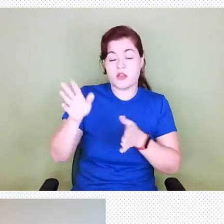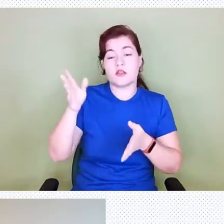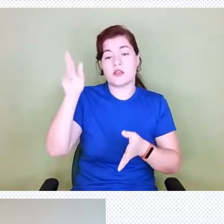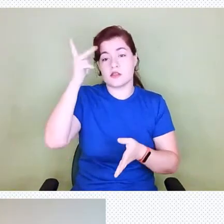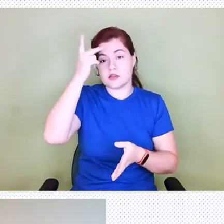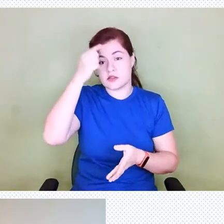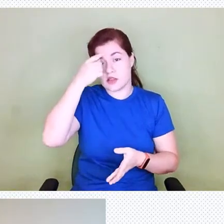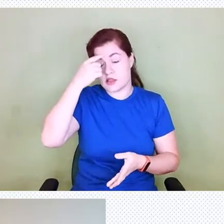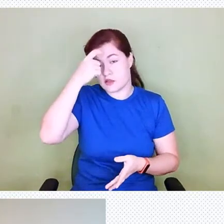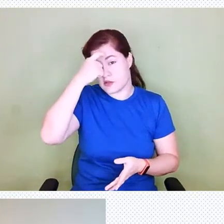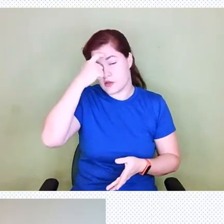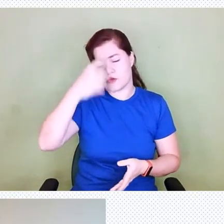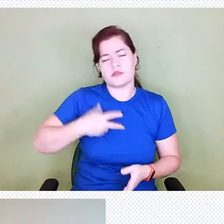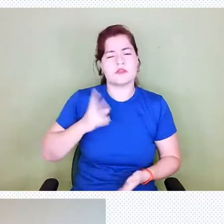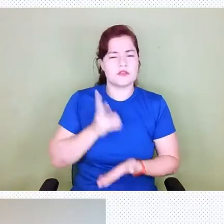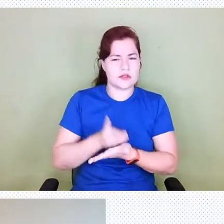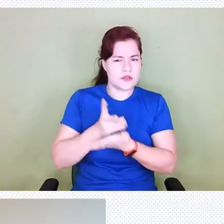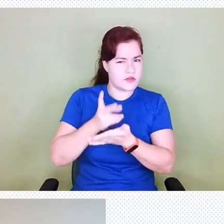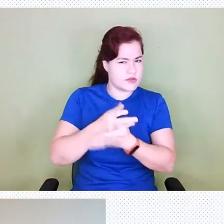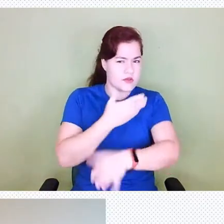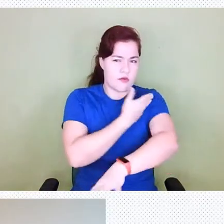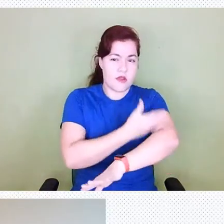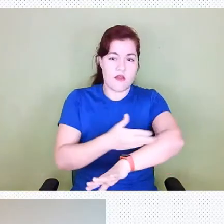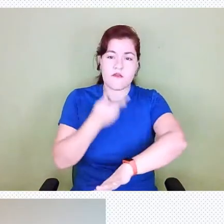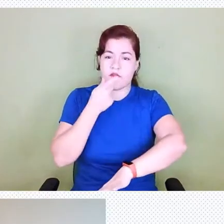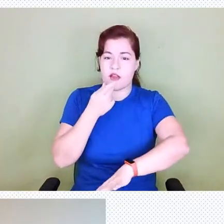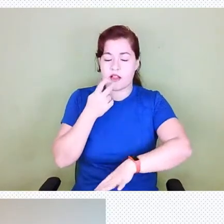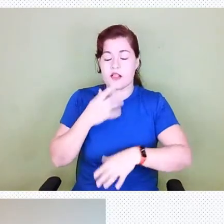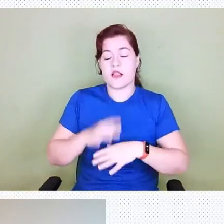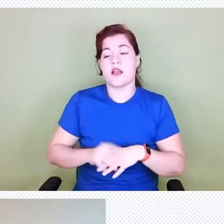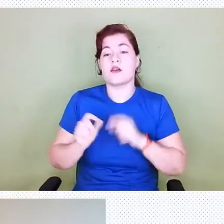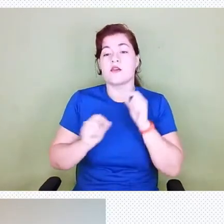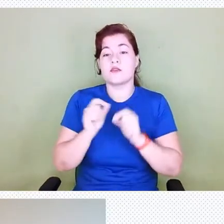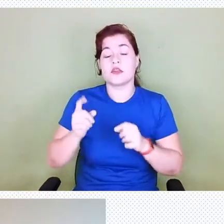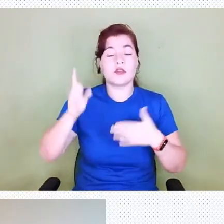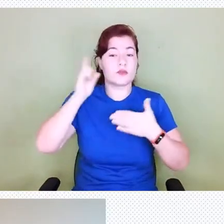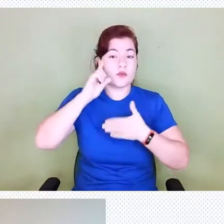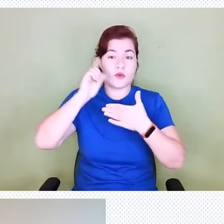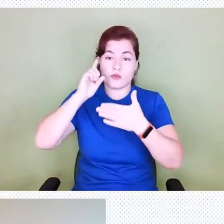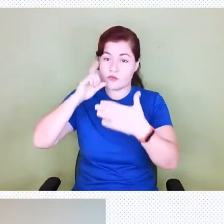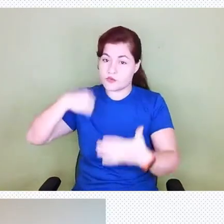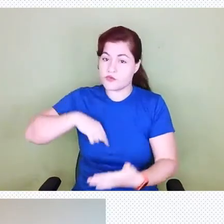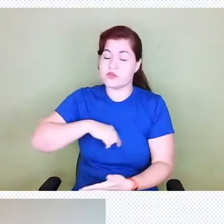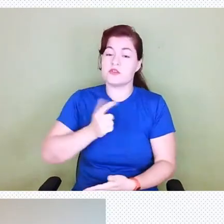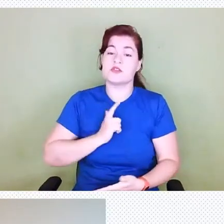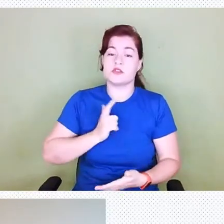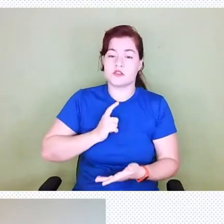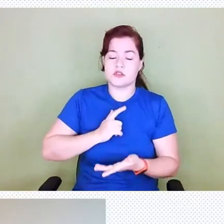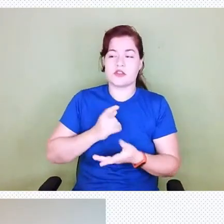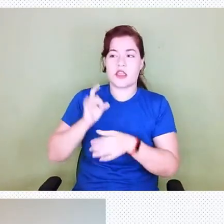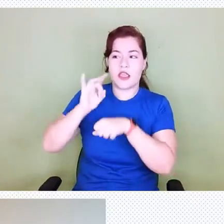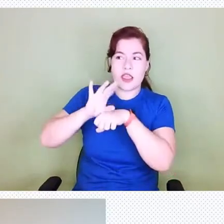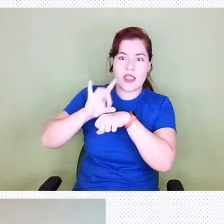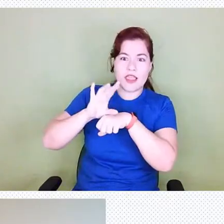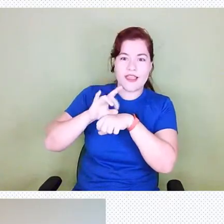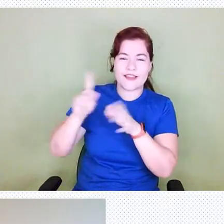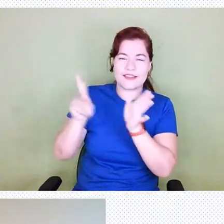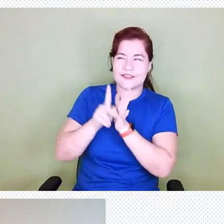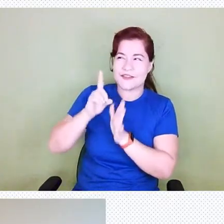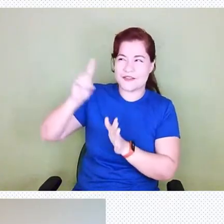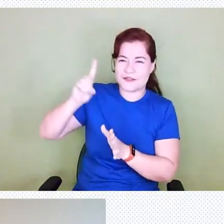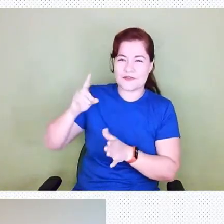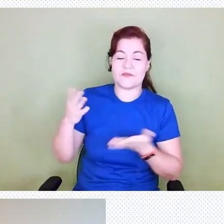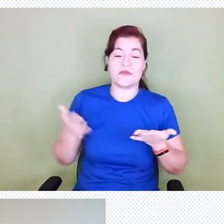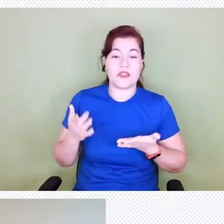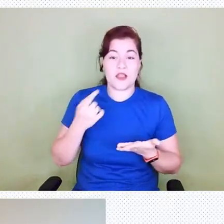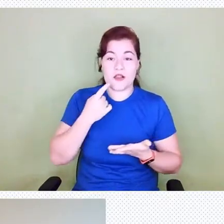Eu sempre costumo dizer nas minhas falas que todos os dias nós temos bilhetinhos divinos. Agora me lembrei